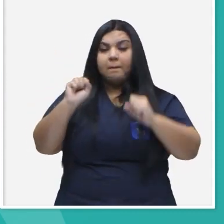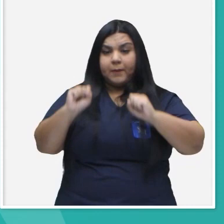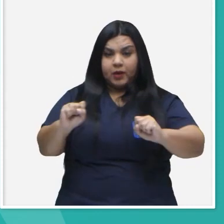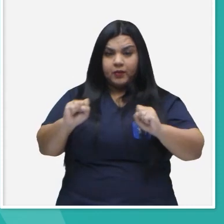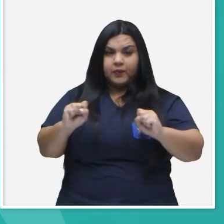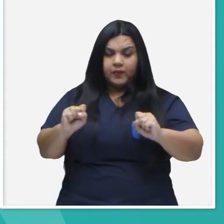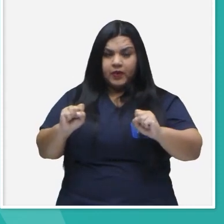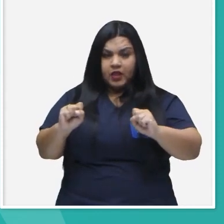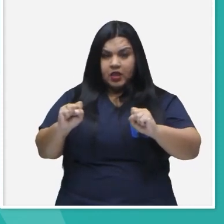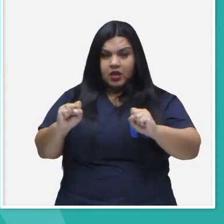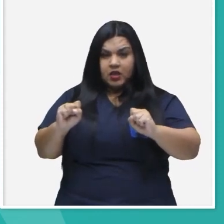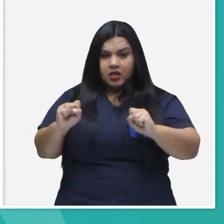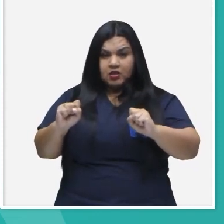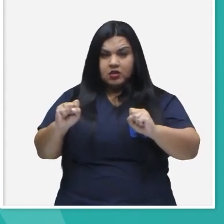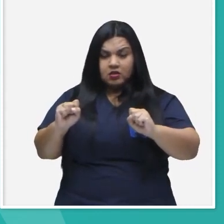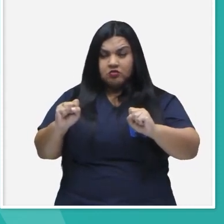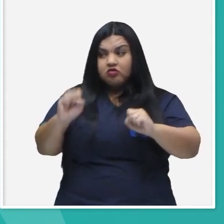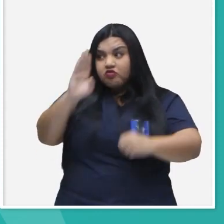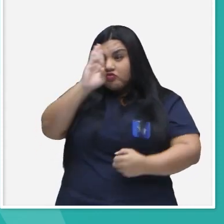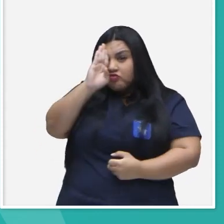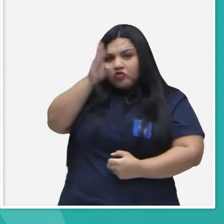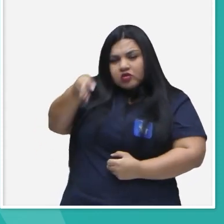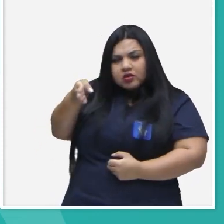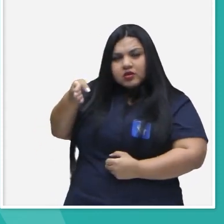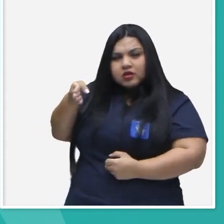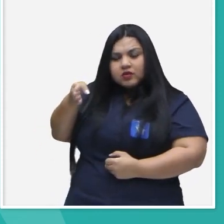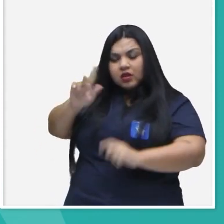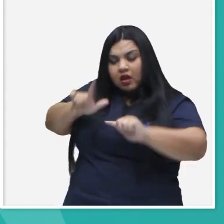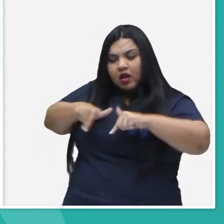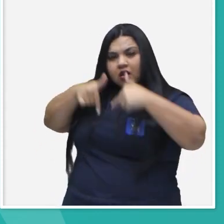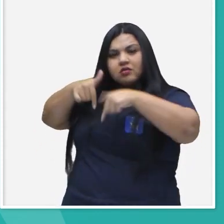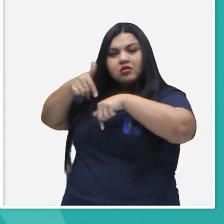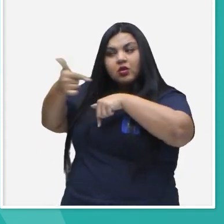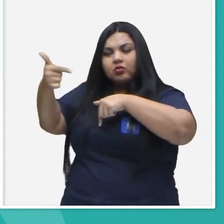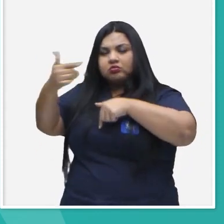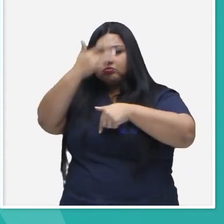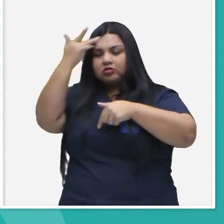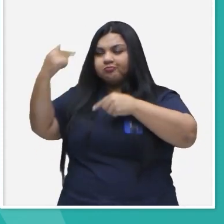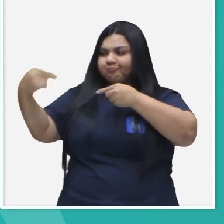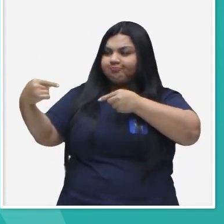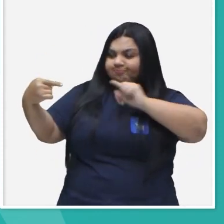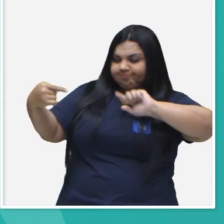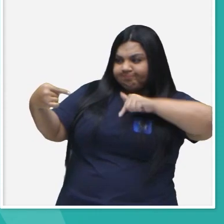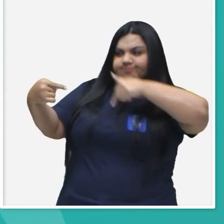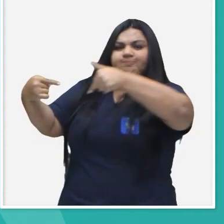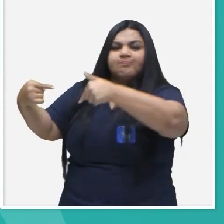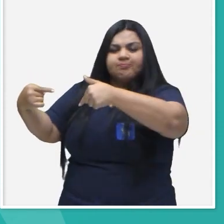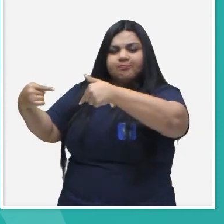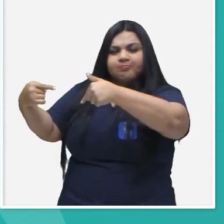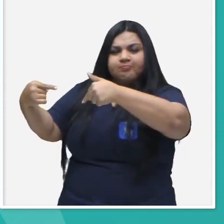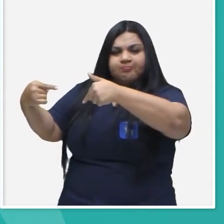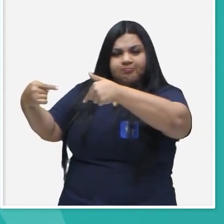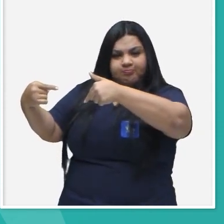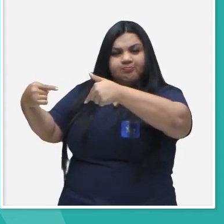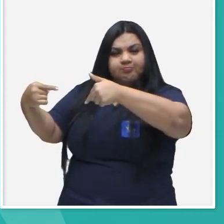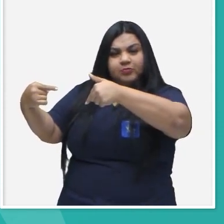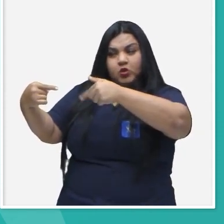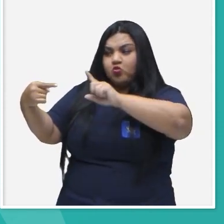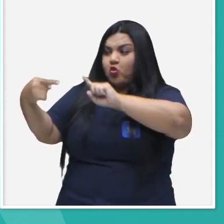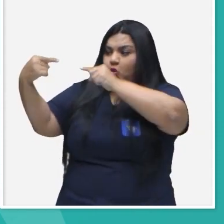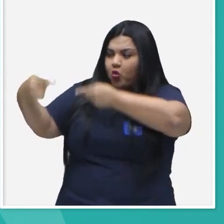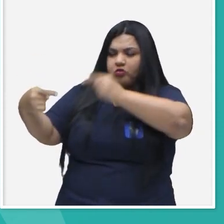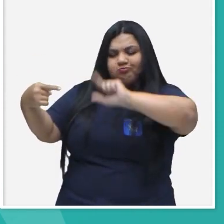posso interferir diretamente na ação do outro, ou seja, do meu